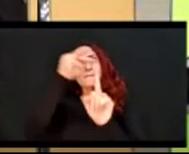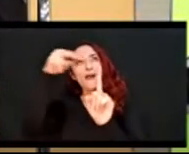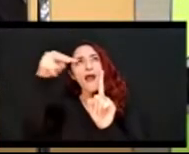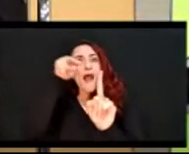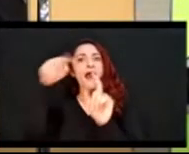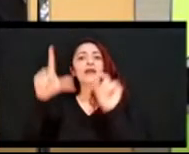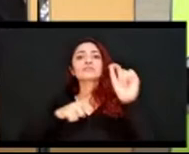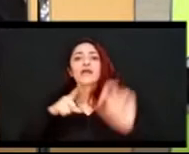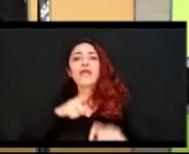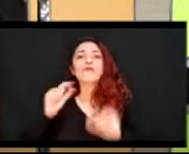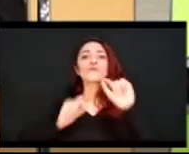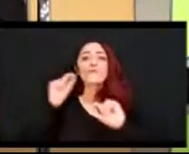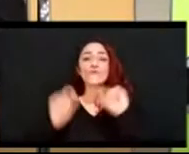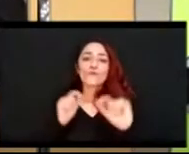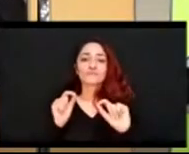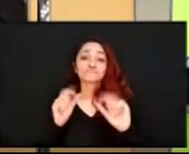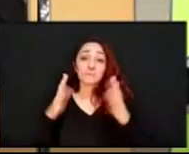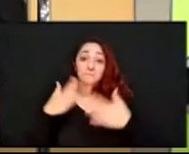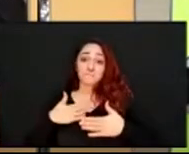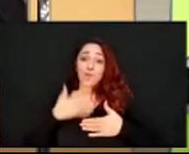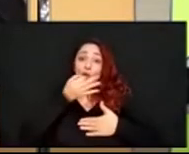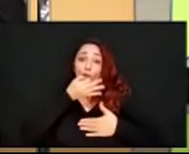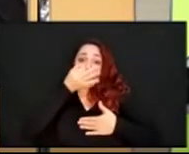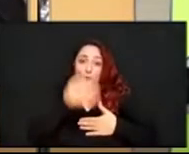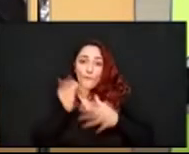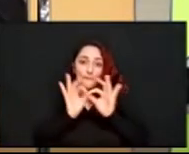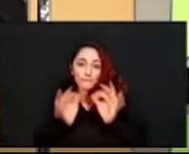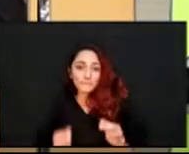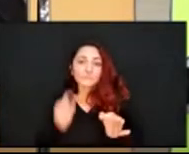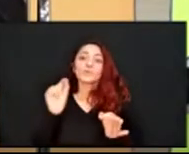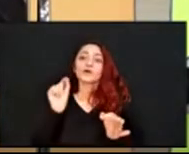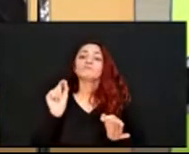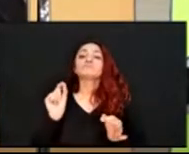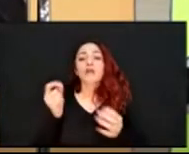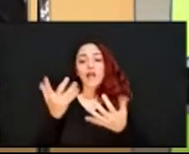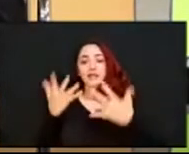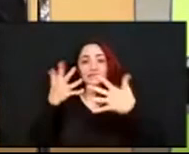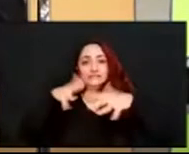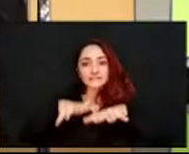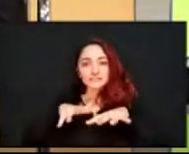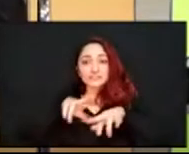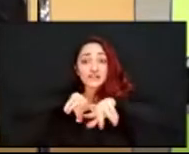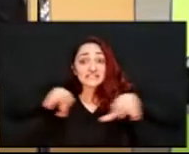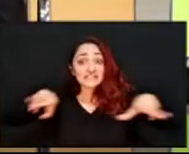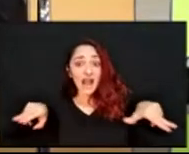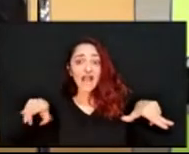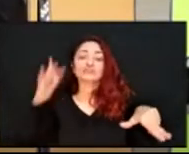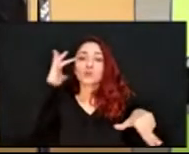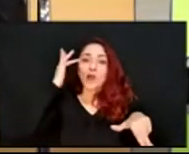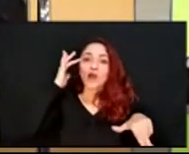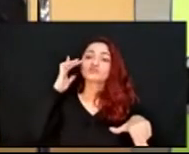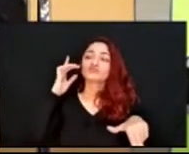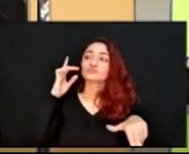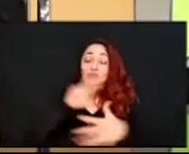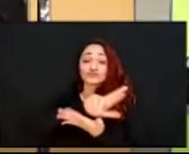na minha humilde leitura eu acho que a diversidade ela evoluiu junto com a sociedade né acredito que se hoje